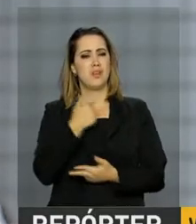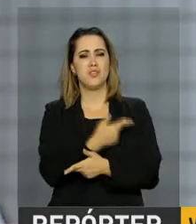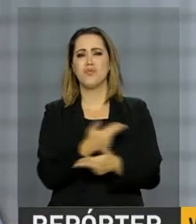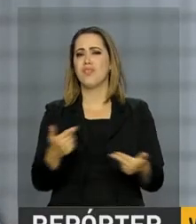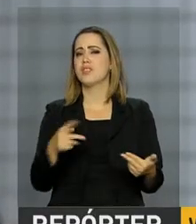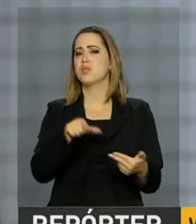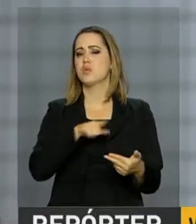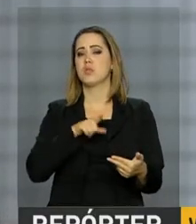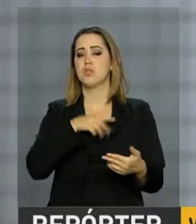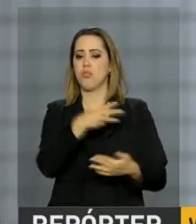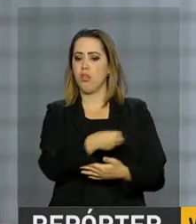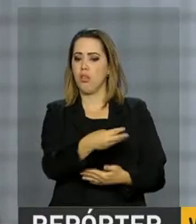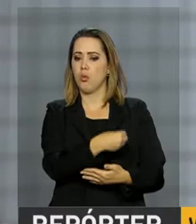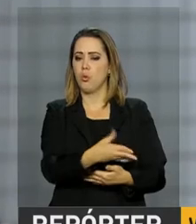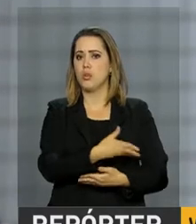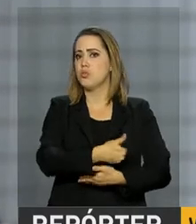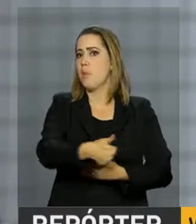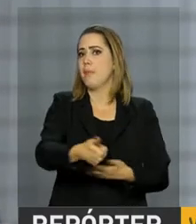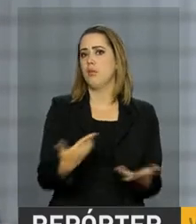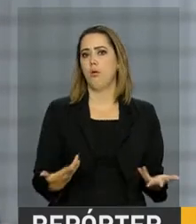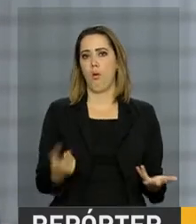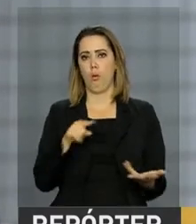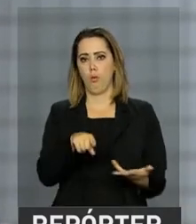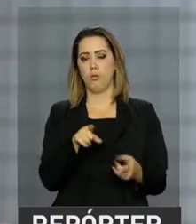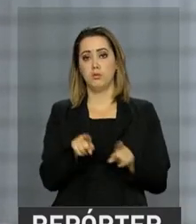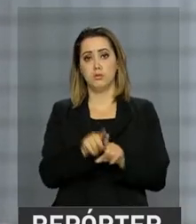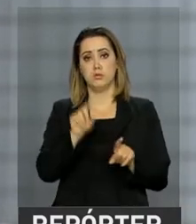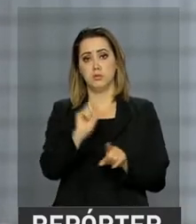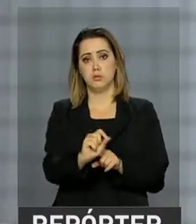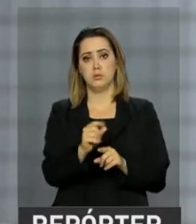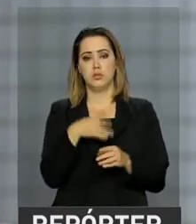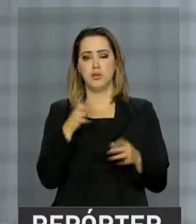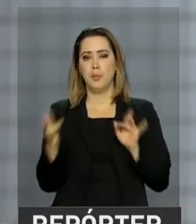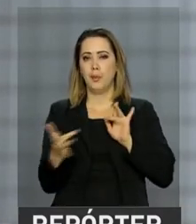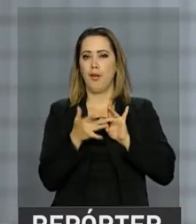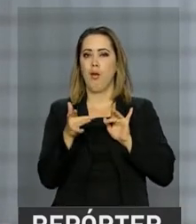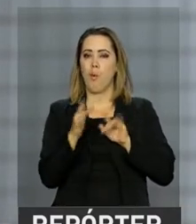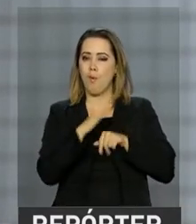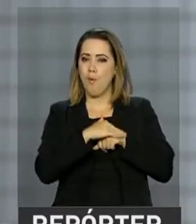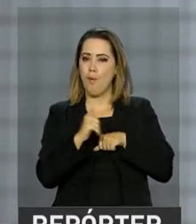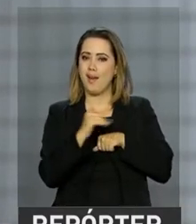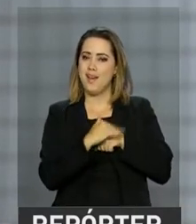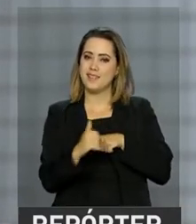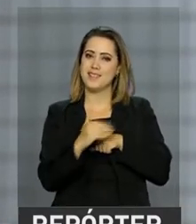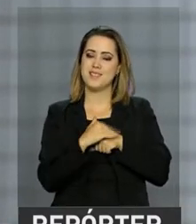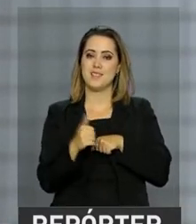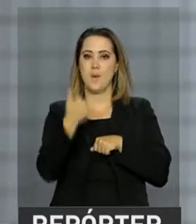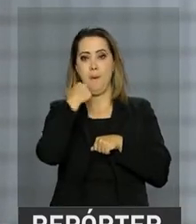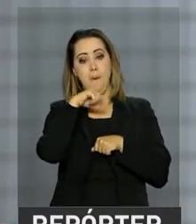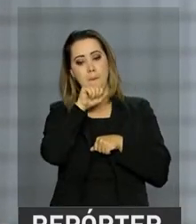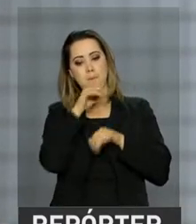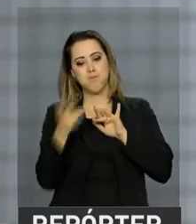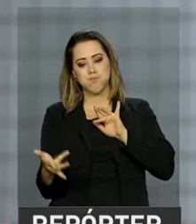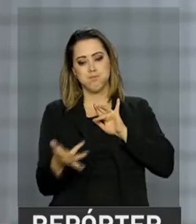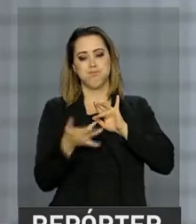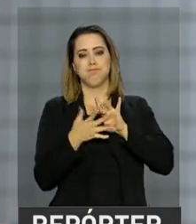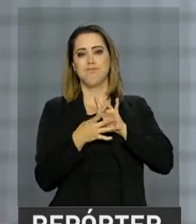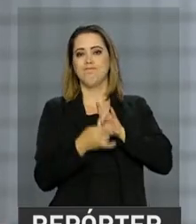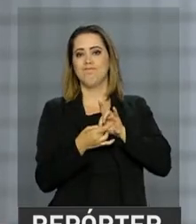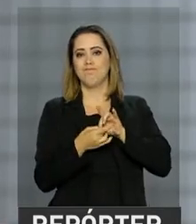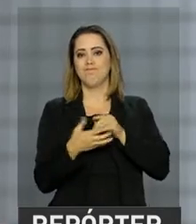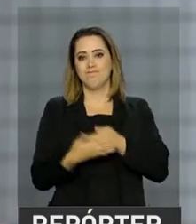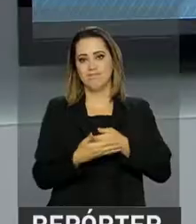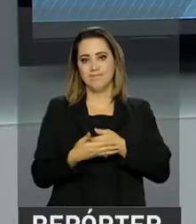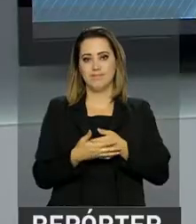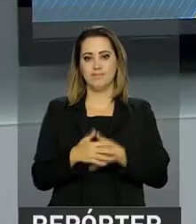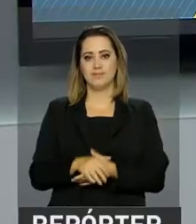a criança ela recebe com o leite e pelo afeto que a mãe demonstra nesse ato, que é muito bonito,